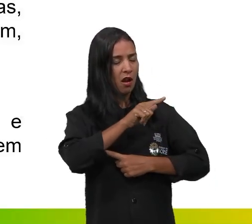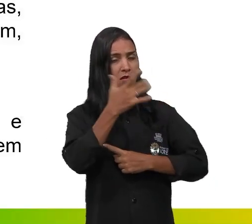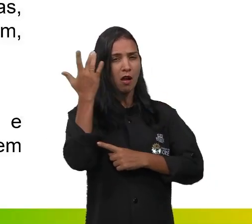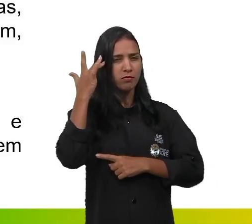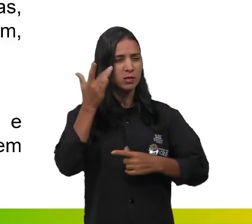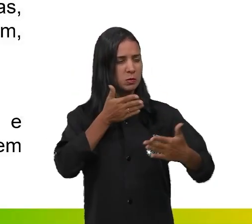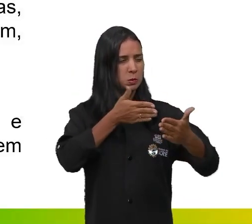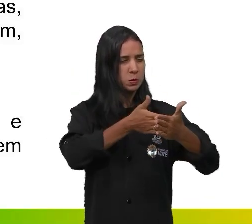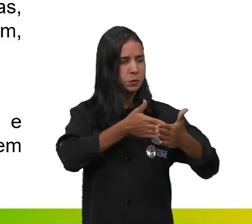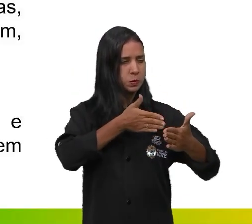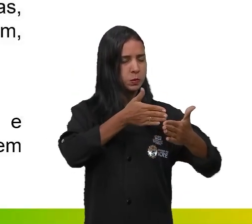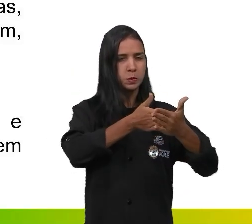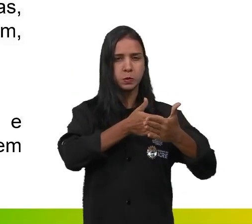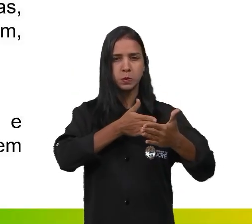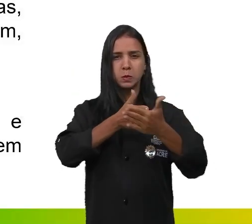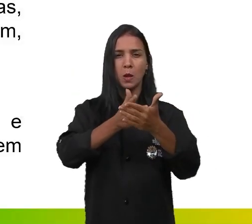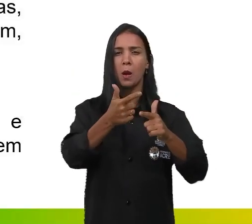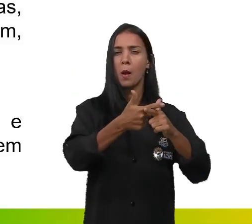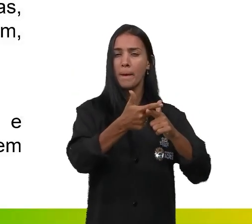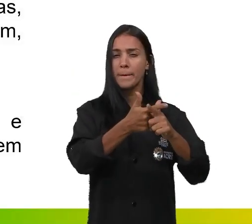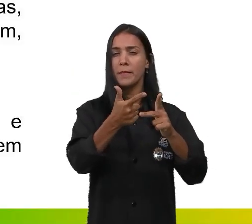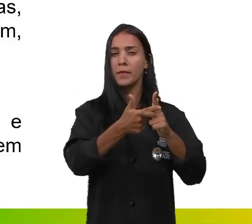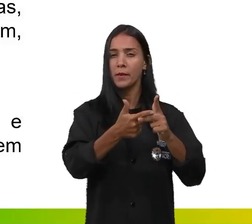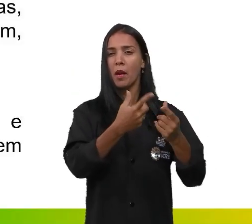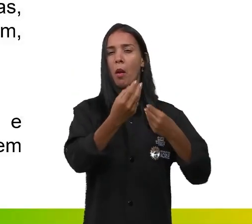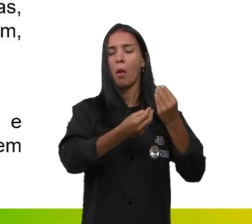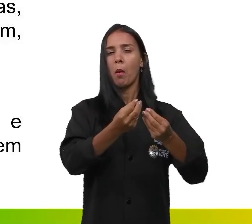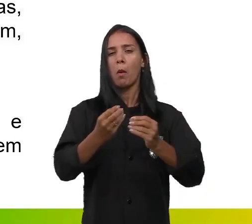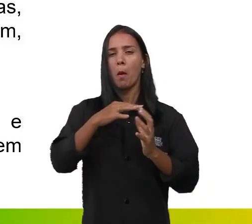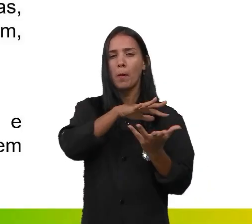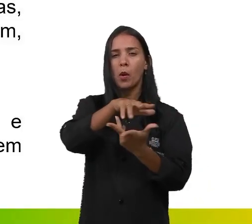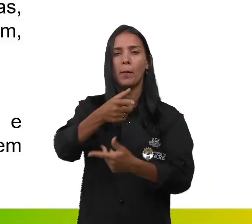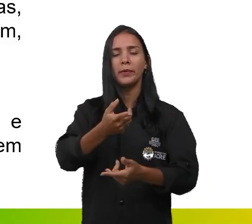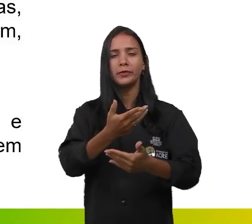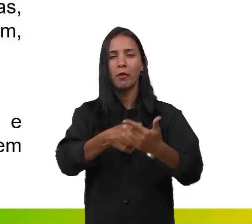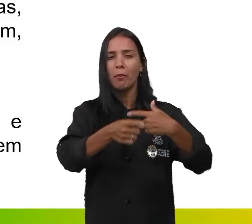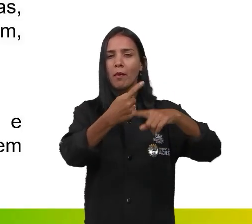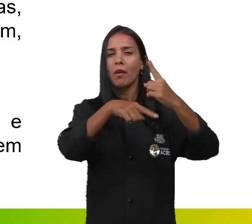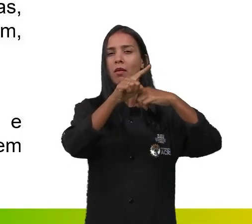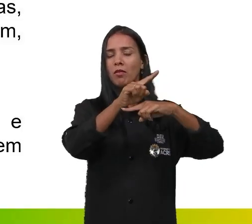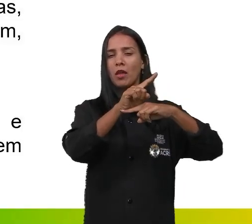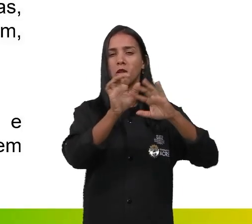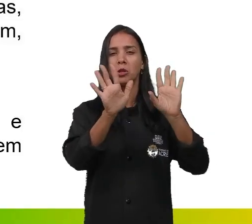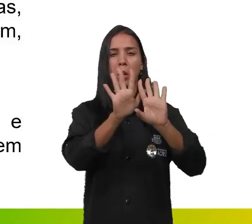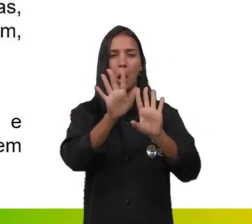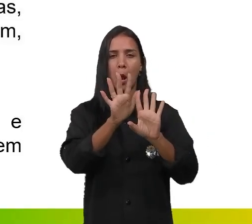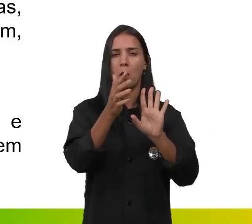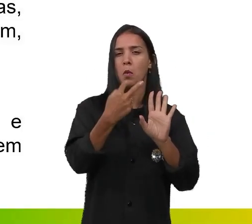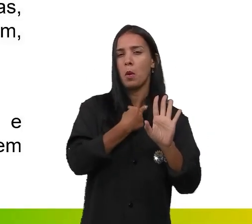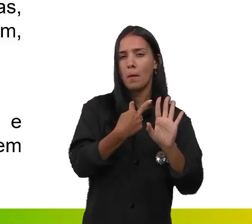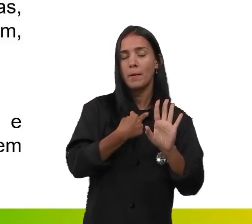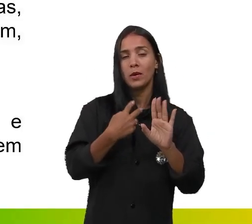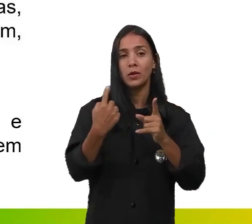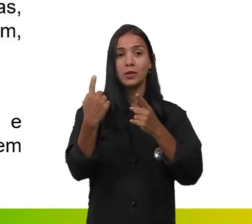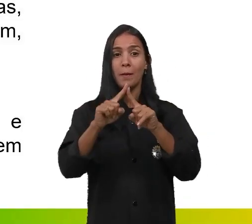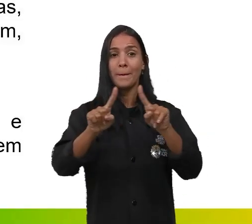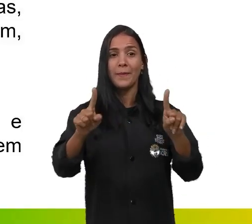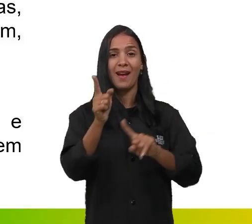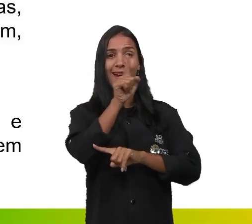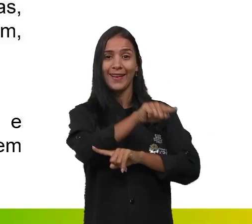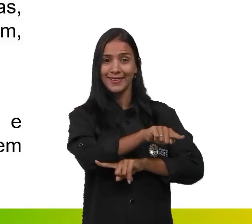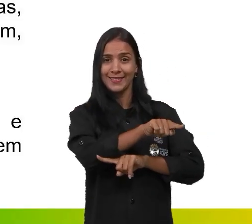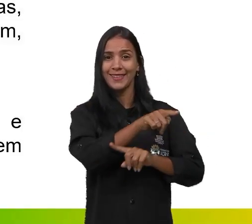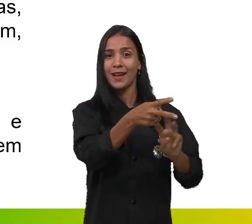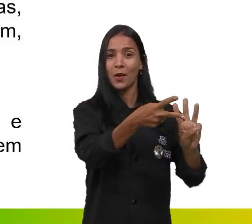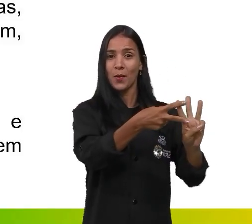vez de um sujeito com sua própria cultura e história. Então, isso aqui é importante a